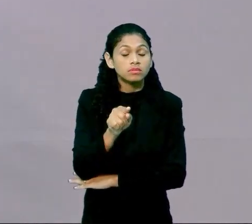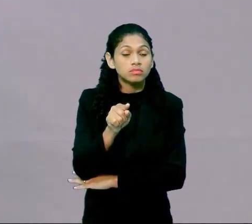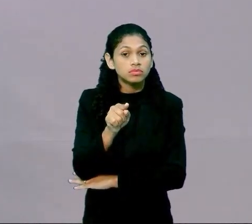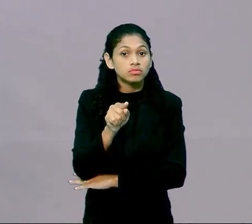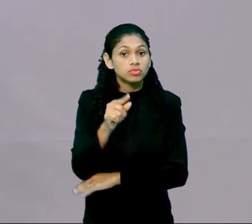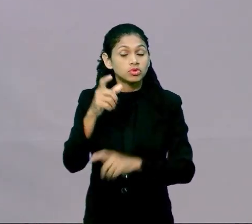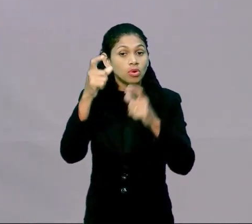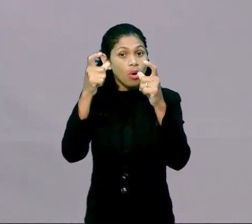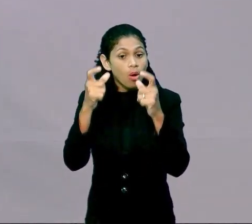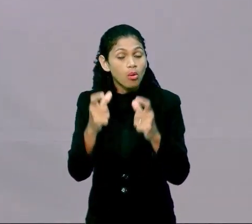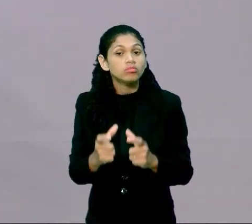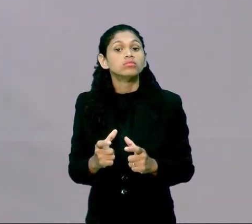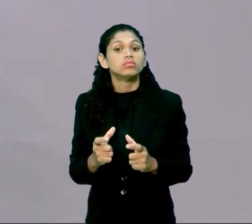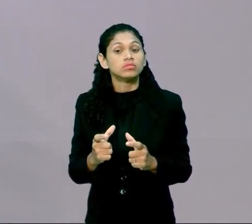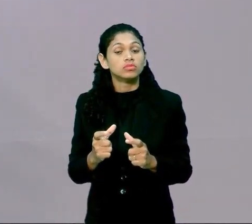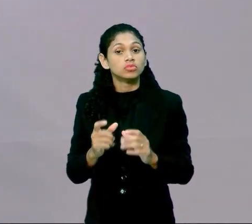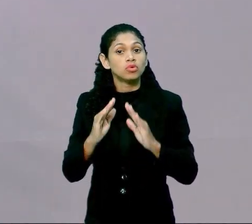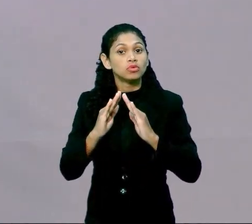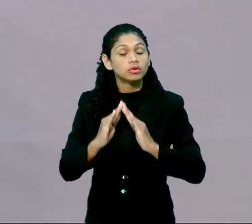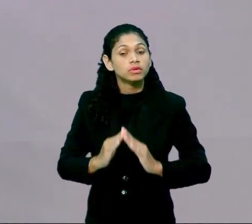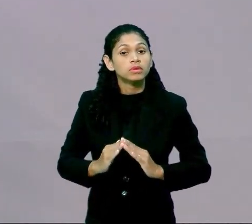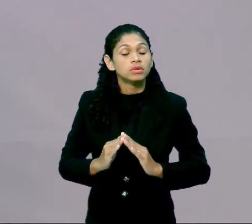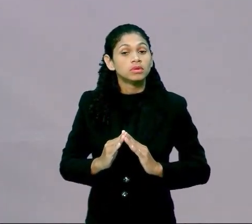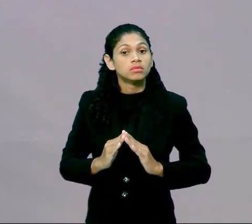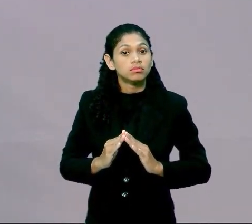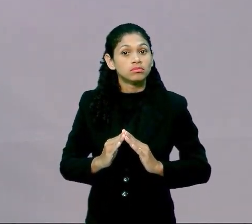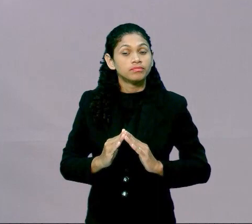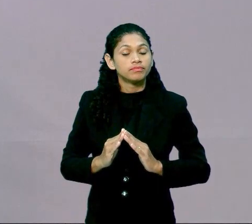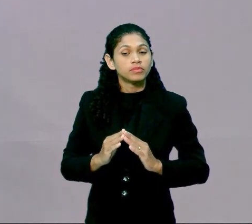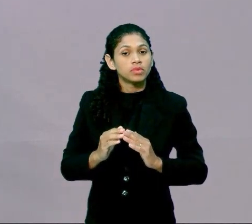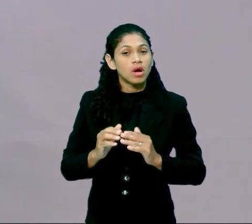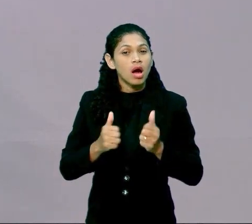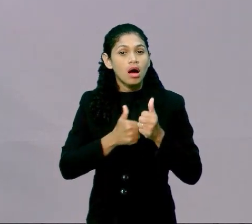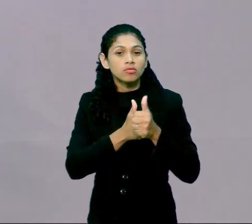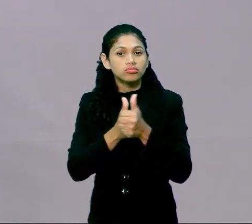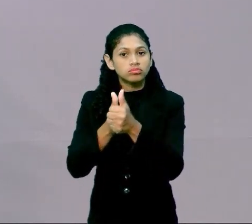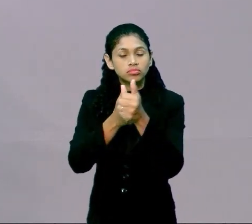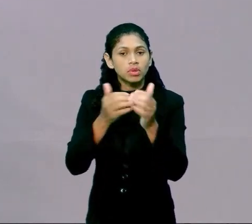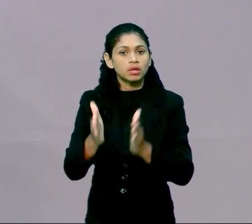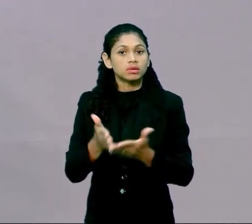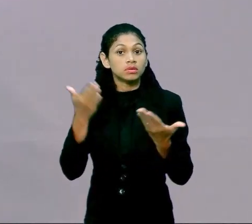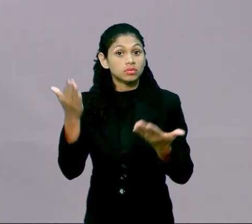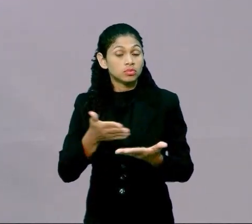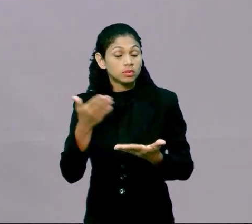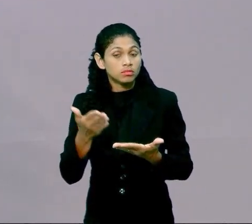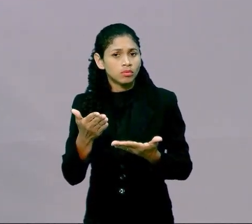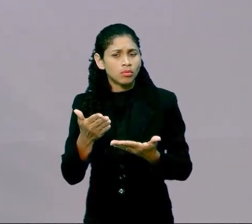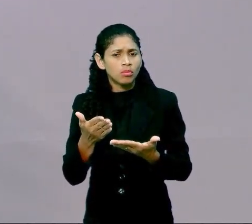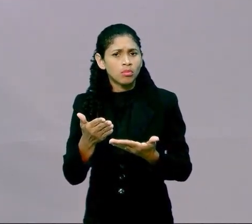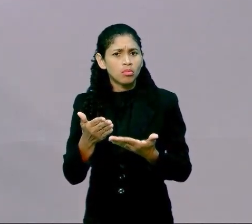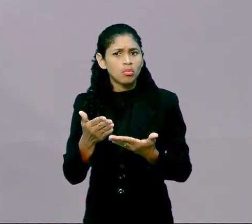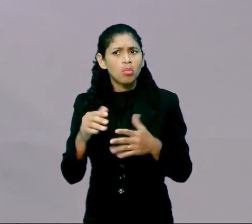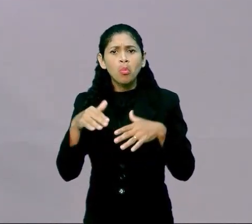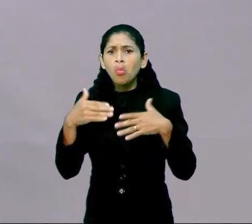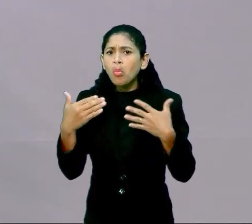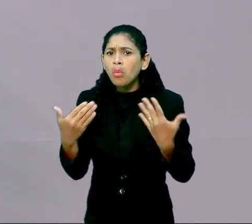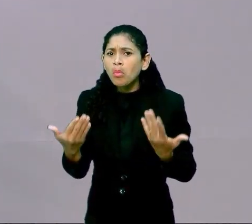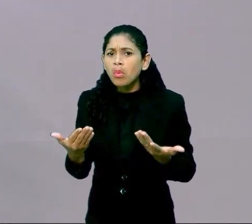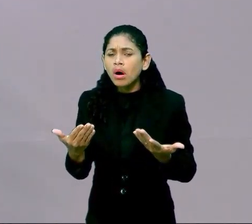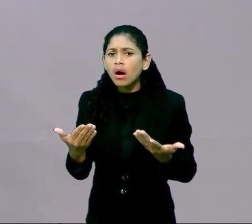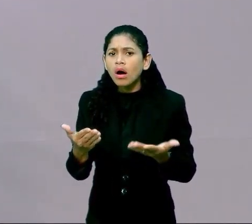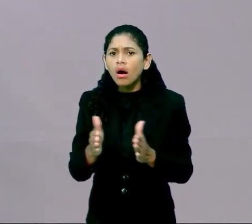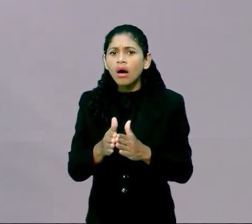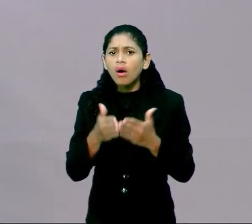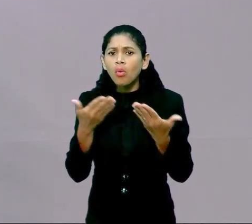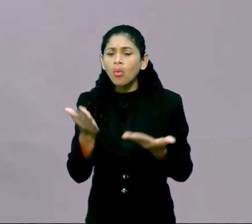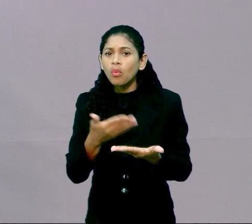onde estiver, você acompanhe com o livro. Ah, professor, mas que livro é esse? Você não sabe? Esqueceu qual